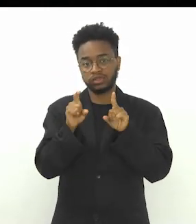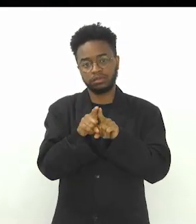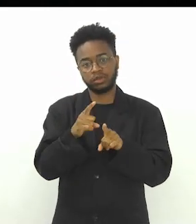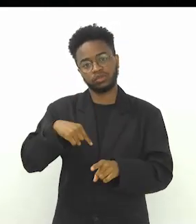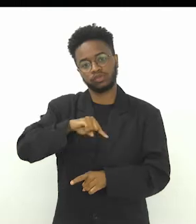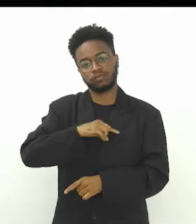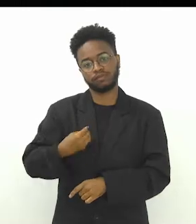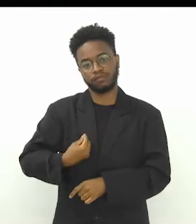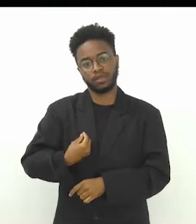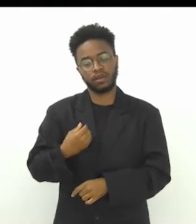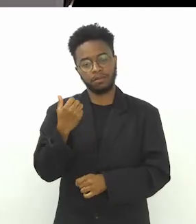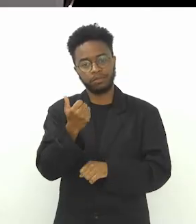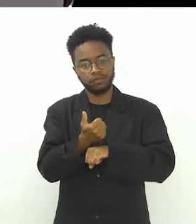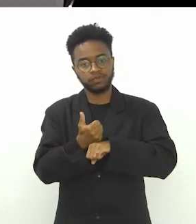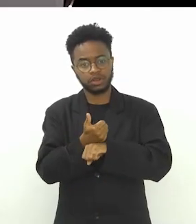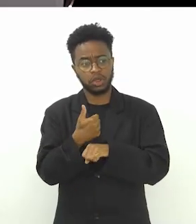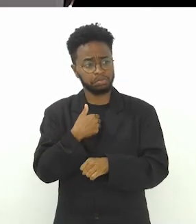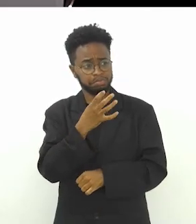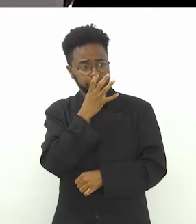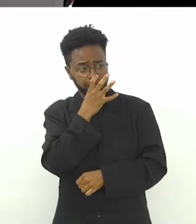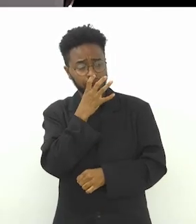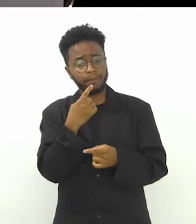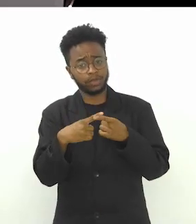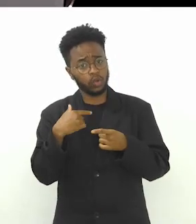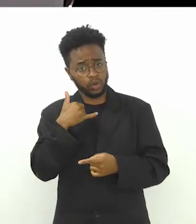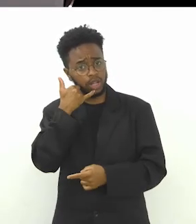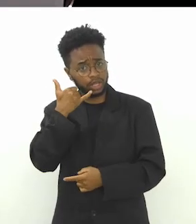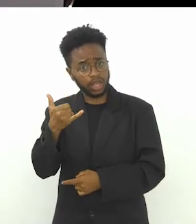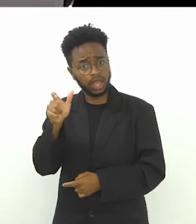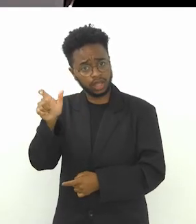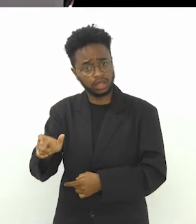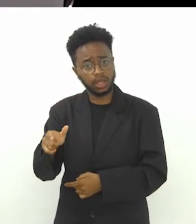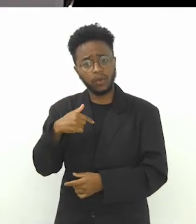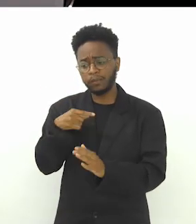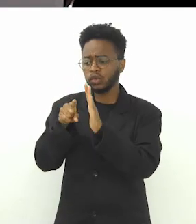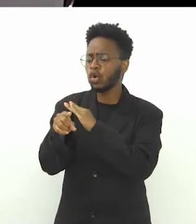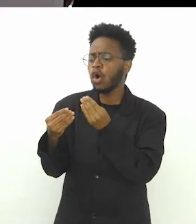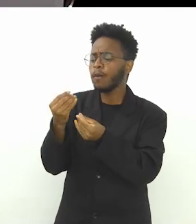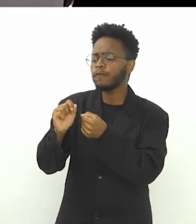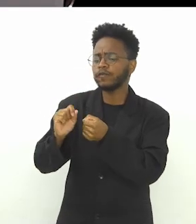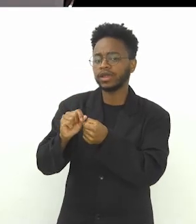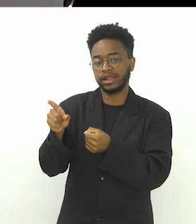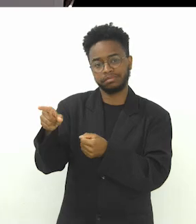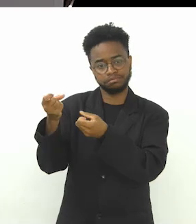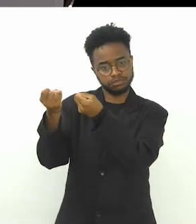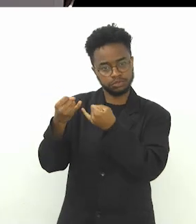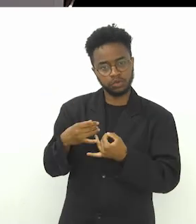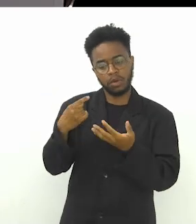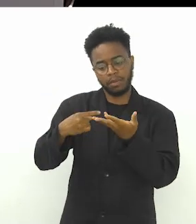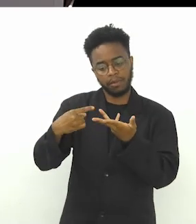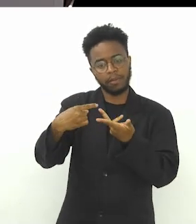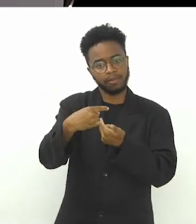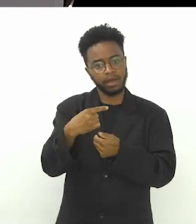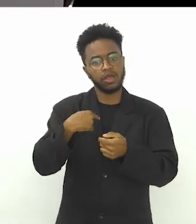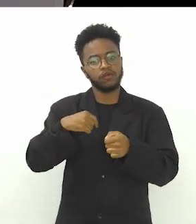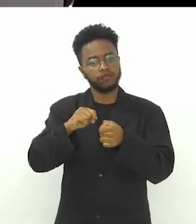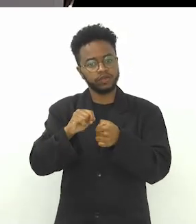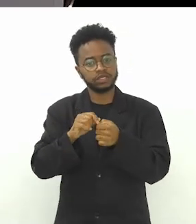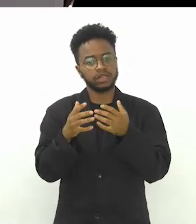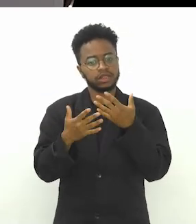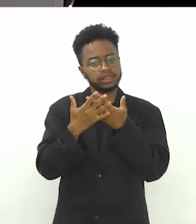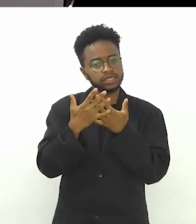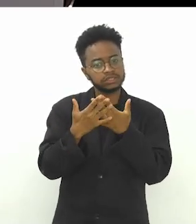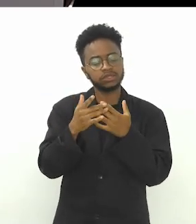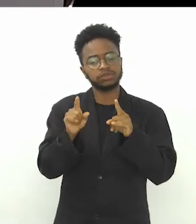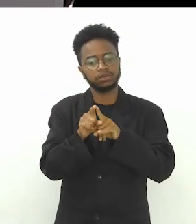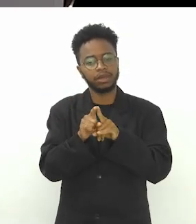profissional também. Sim, eu tô te falando que eu fiquei muito impressionado, a ponto de ligar para ele. Cara, como é que você fez? Ele explicou, eu fiz uma base, depois eu entrei com tecido,